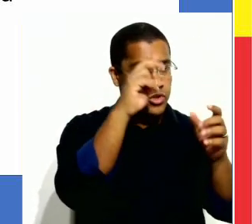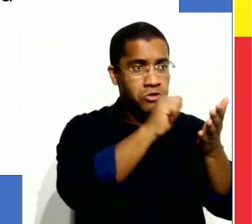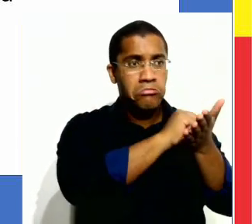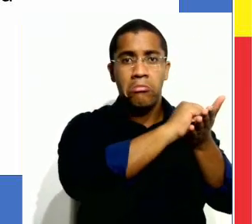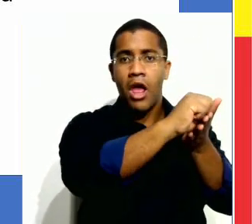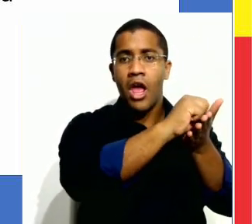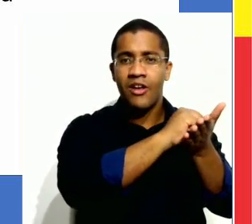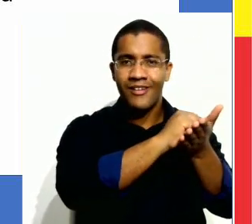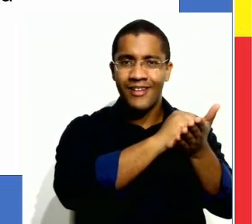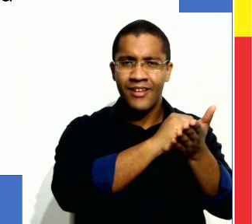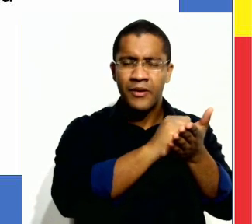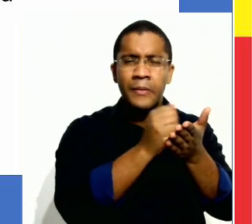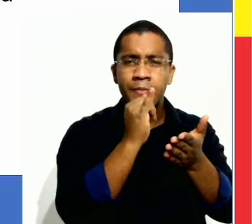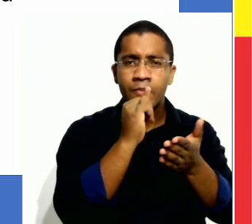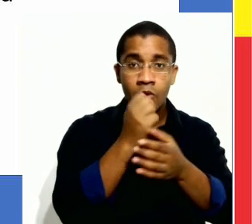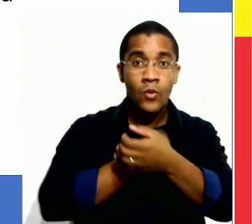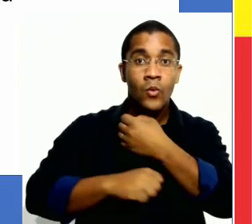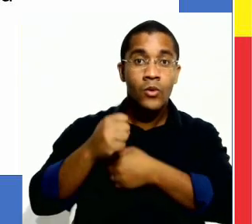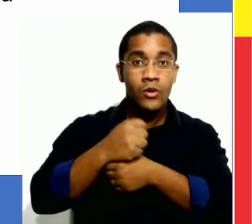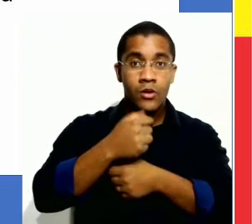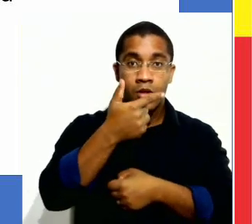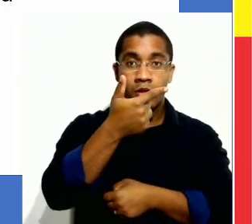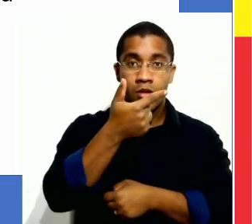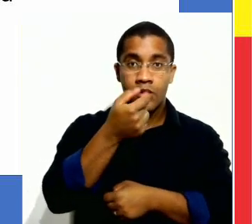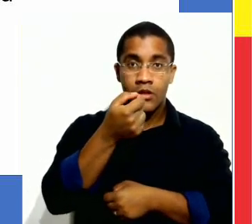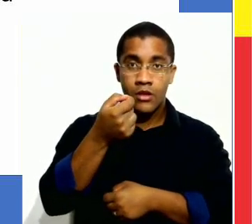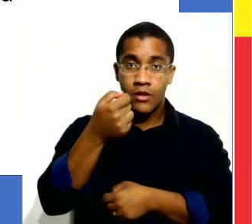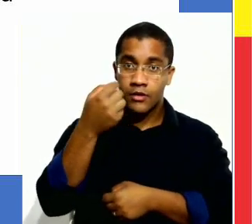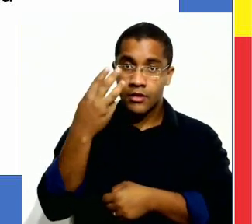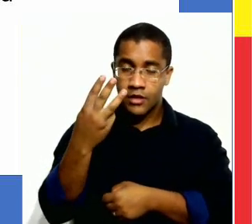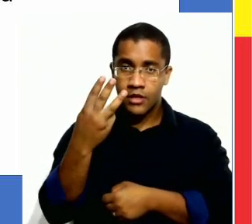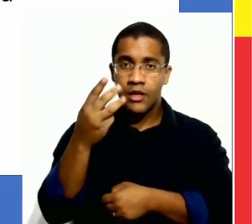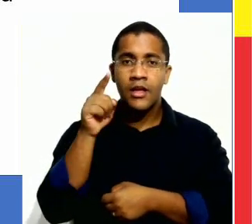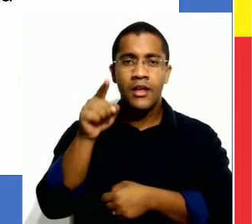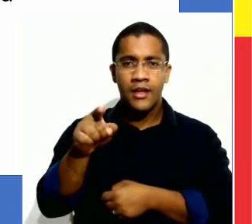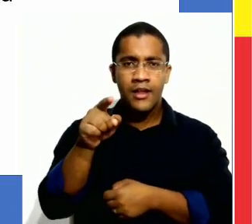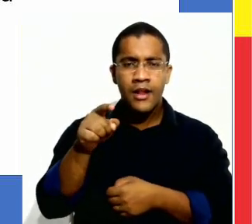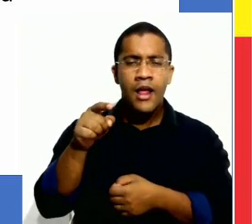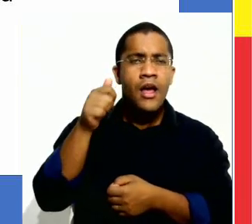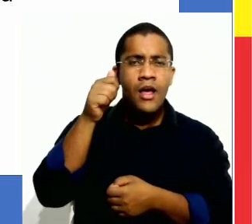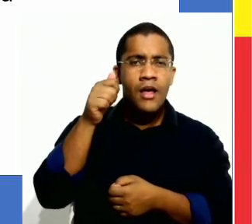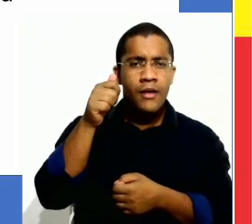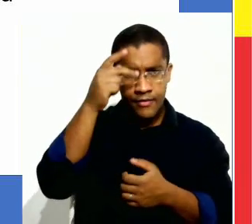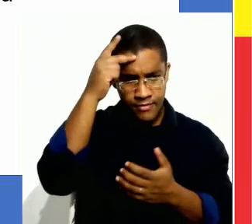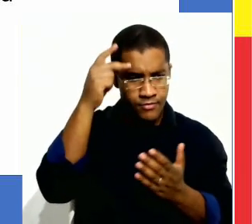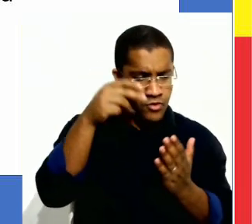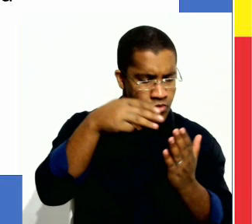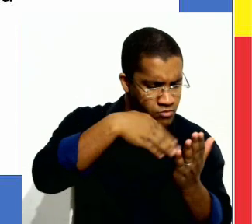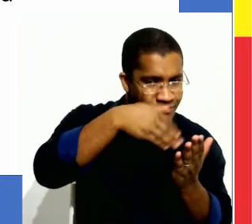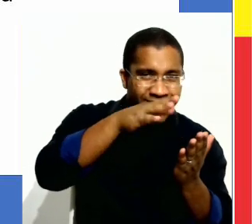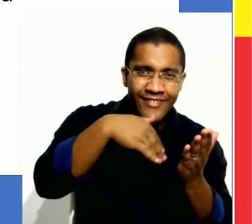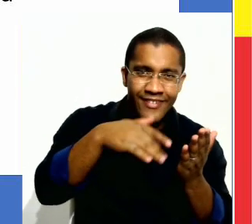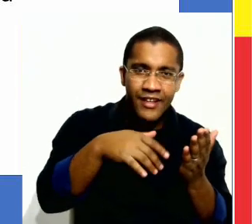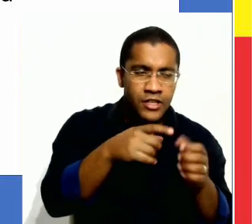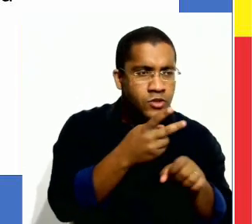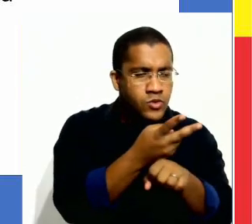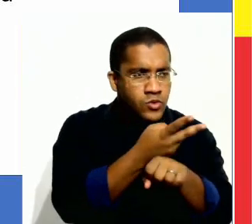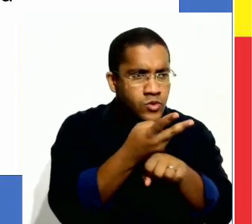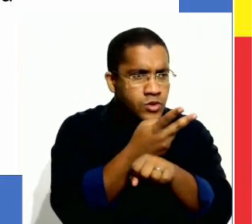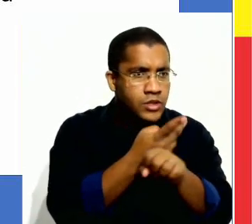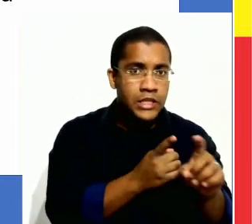disso foi que no ano de 2003, então, arqueólogos da Universidade de Genebra encontraram no norte